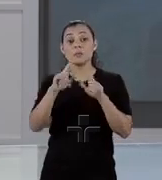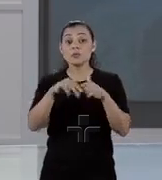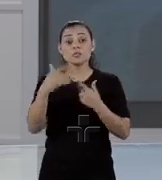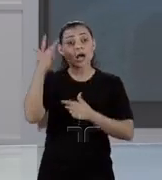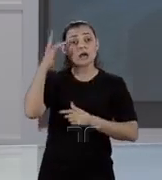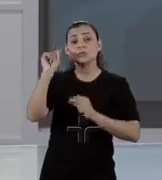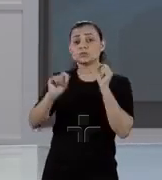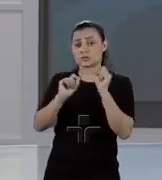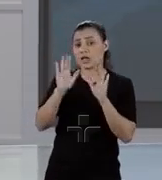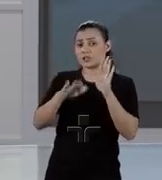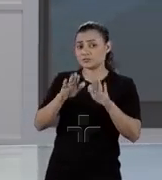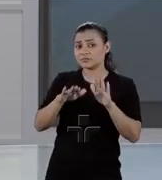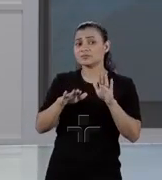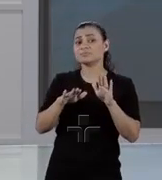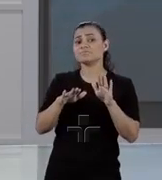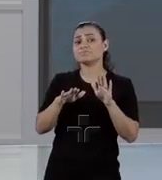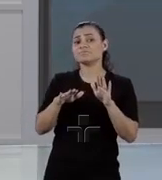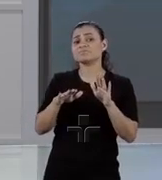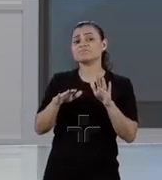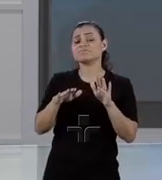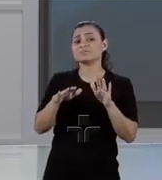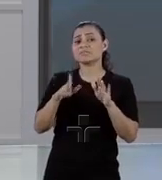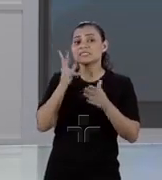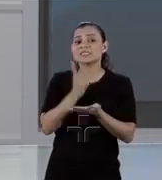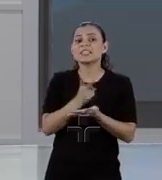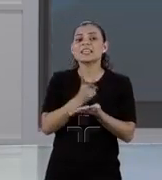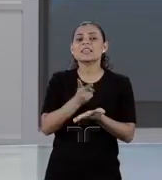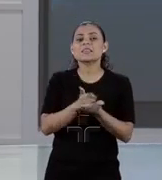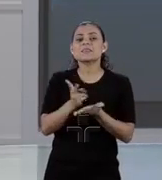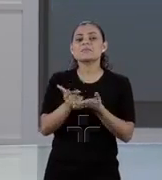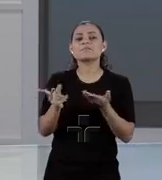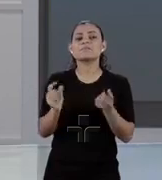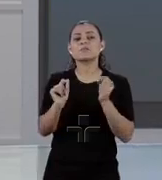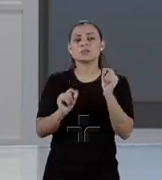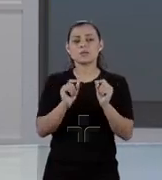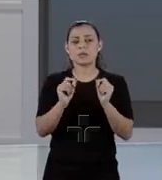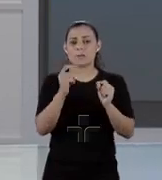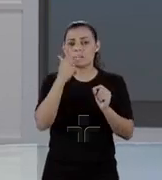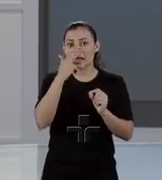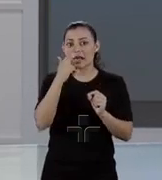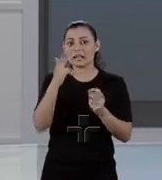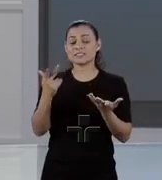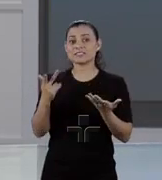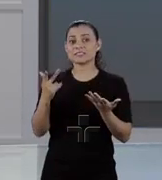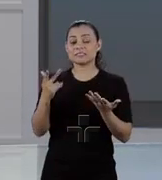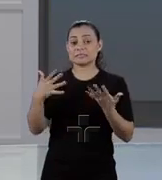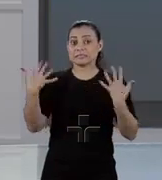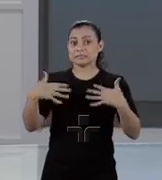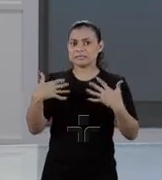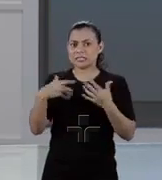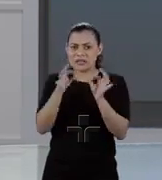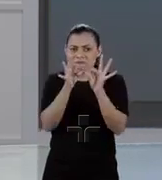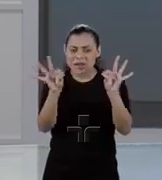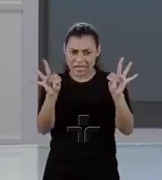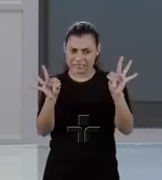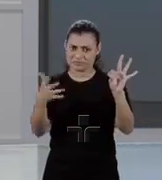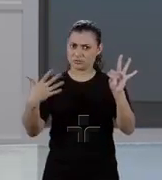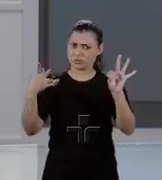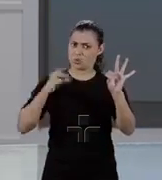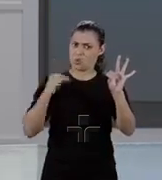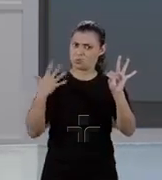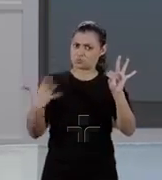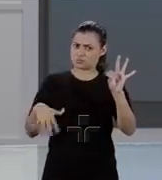que acontece normalmente, a gente que usa isso o tempo inteiro, sabe? Quando você não entende ou a frase parece um absurdo, você checa qual a pessoa que você está